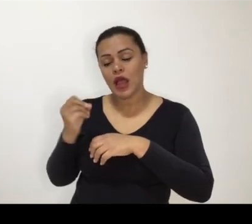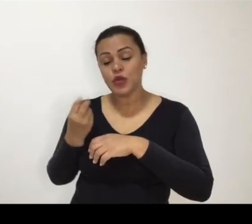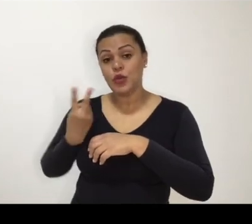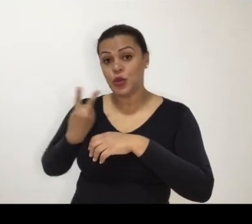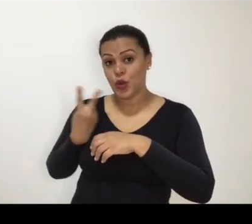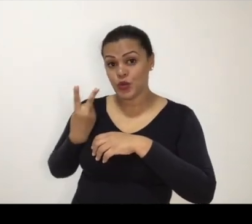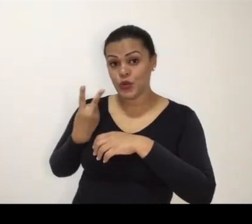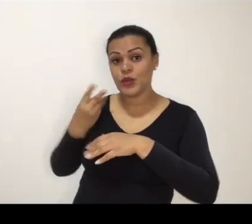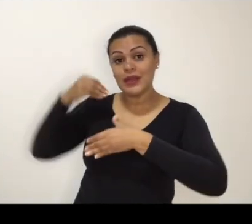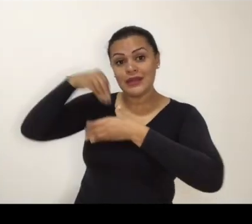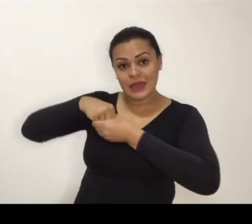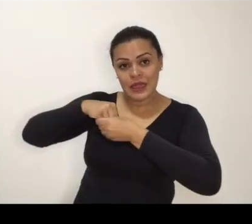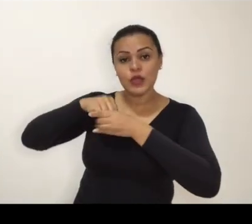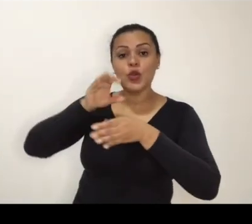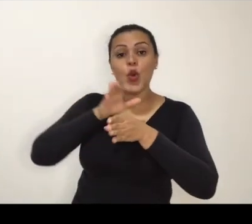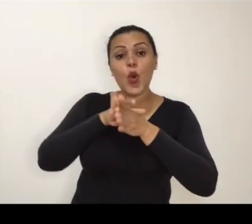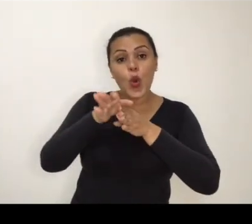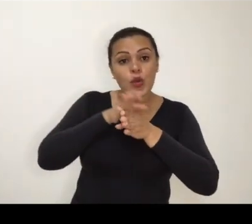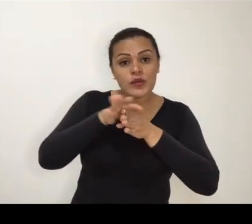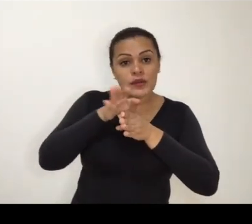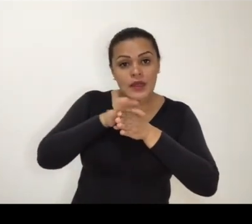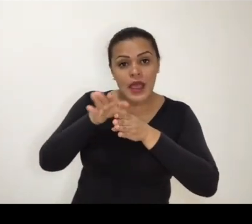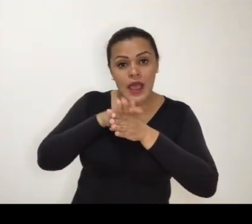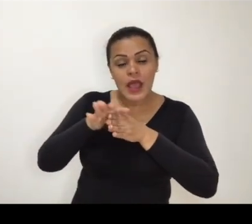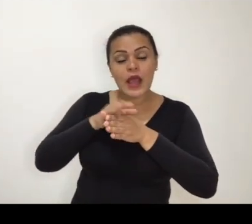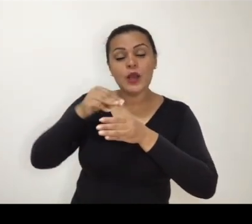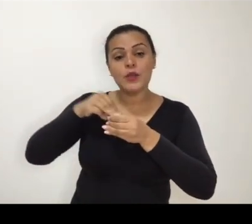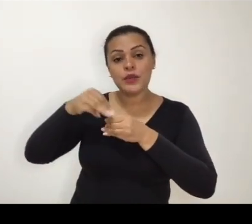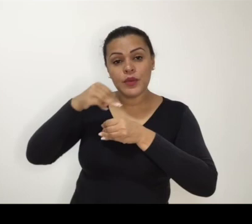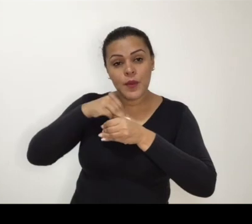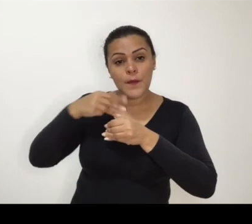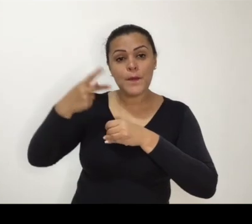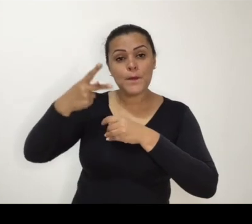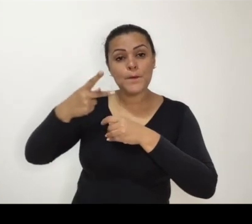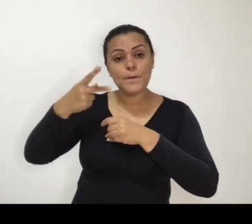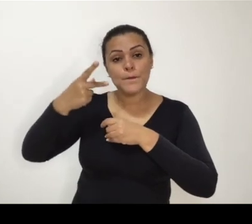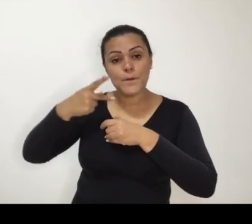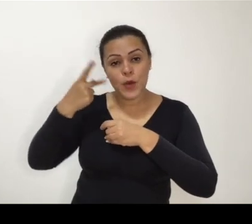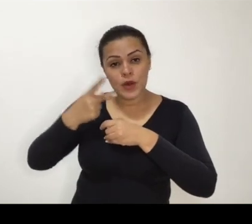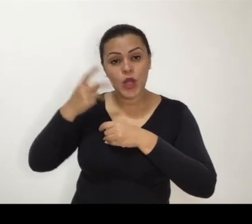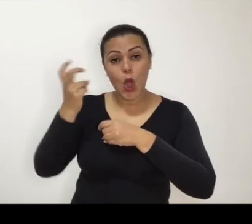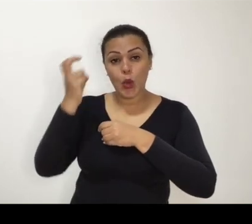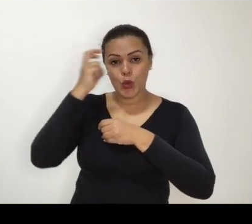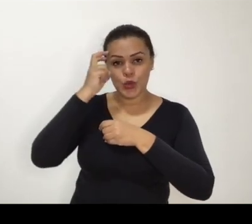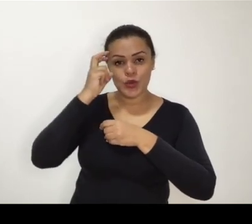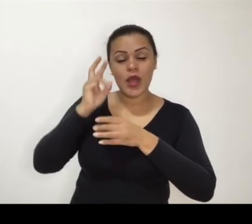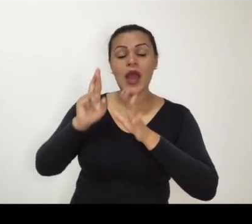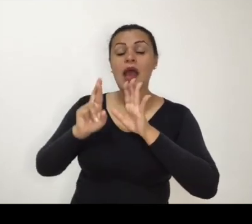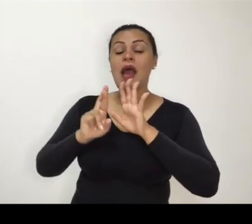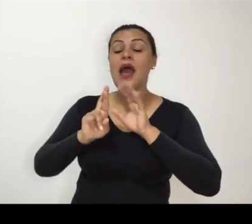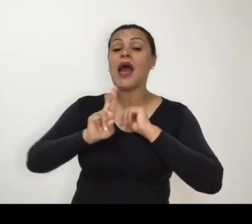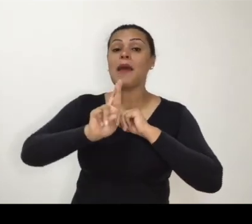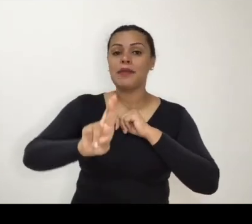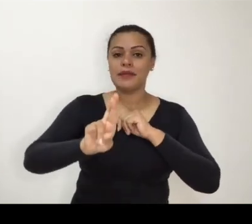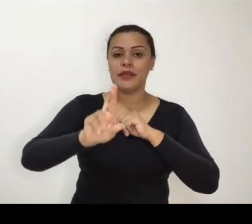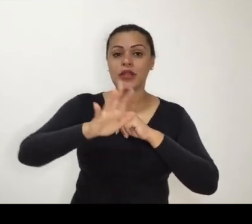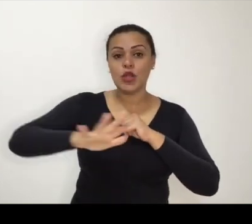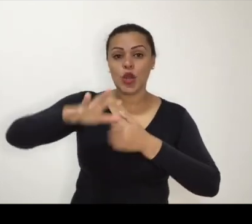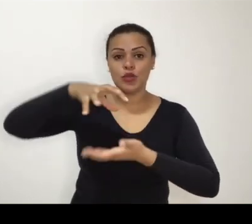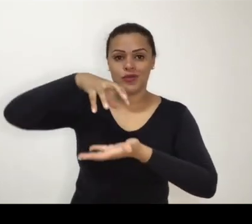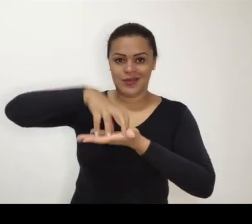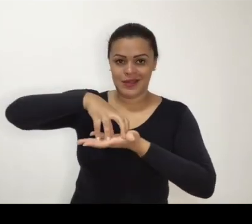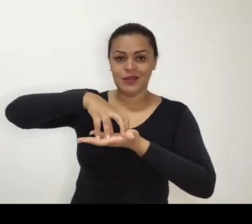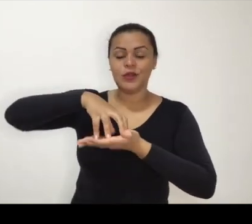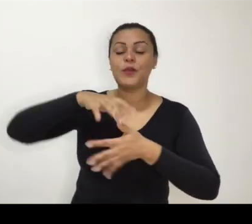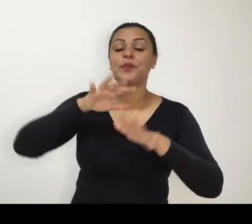de Políticas Culturais, representando o nosso setor, né? Então, foi um universo que se